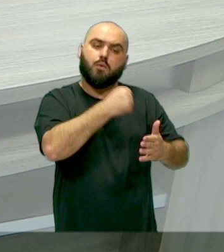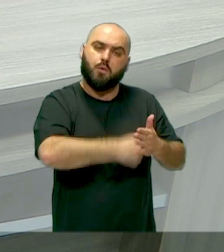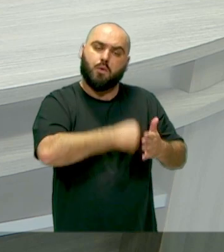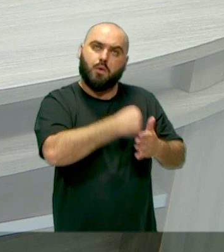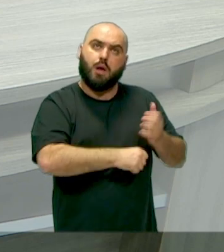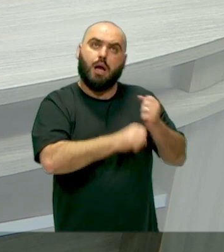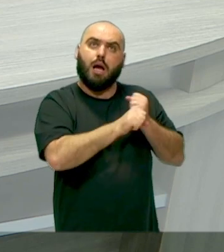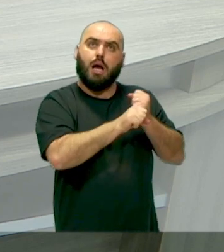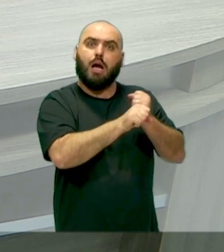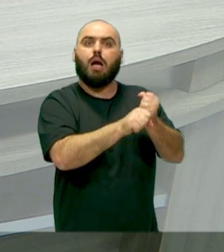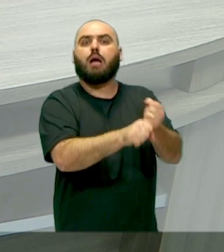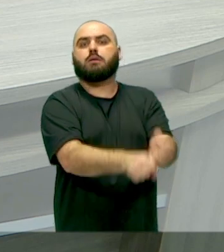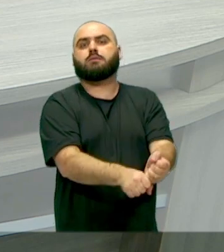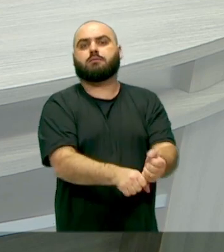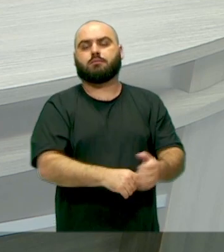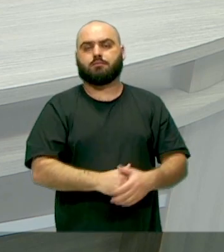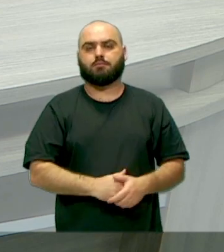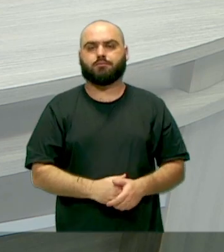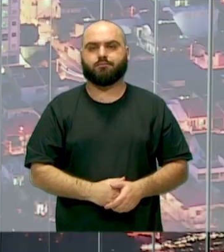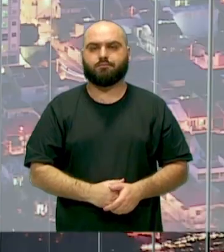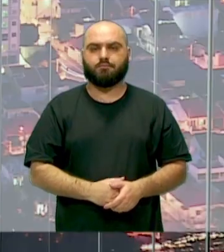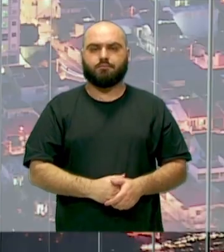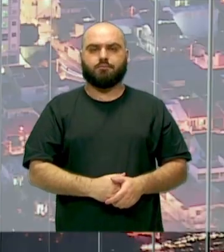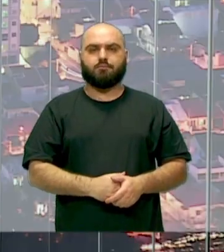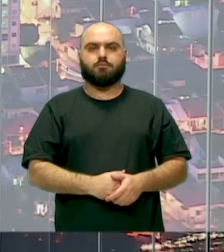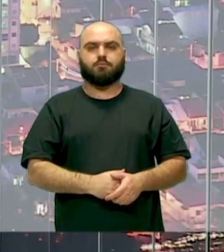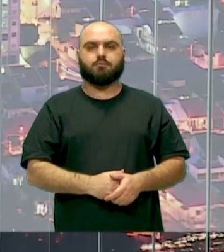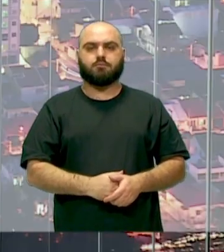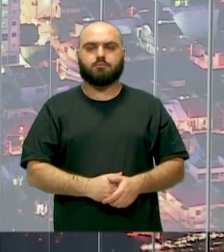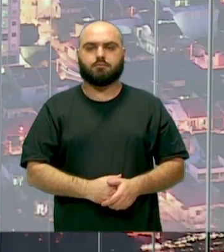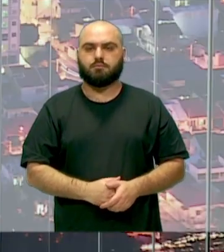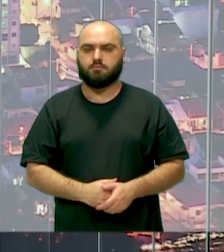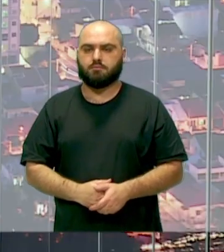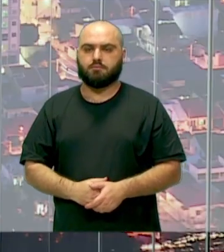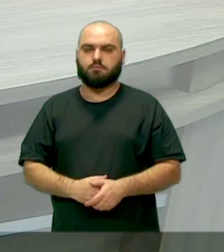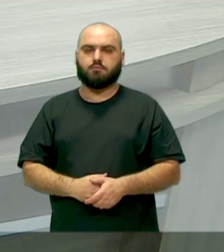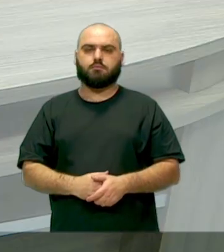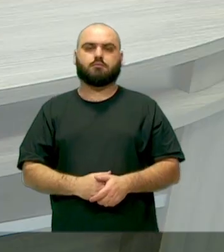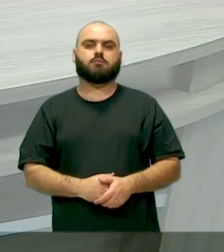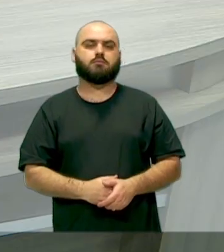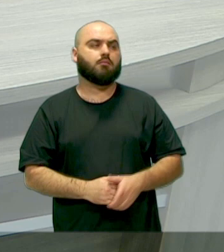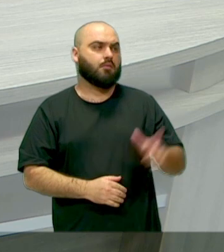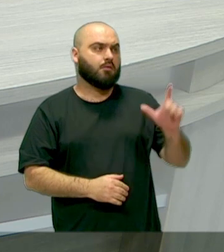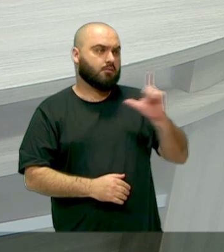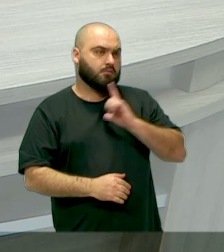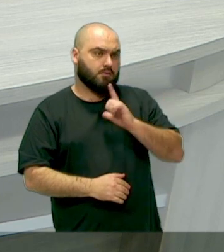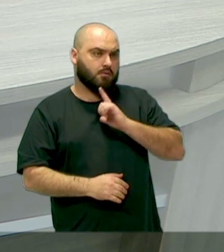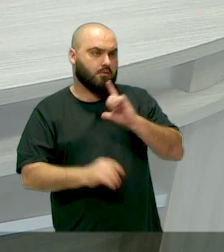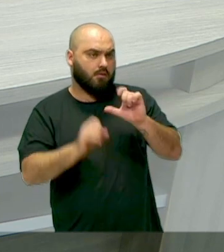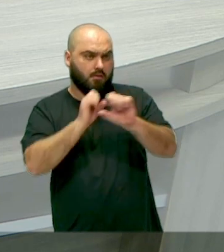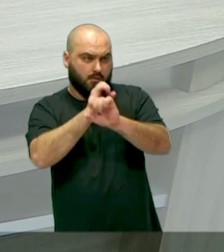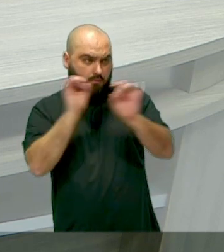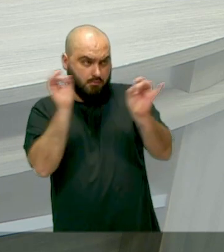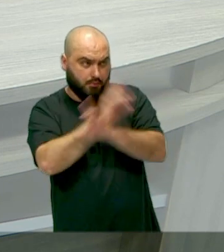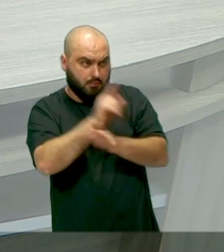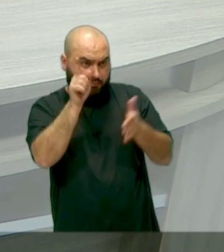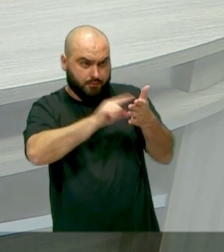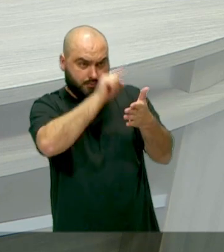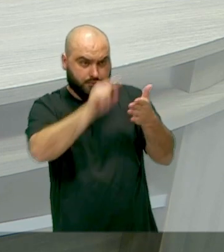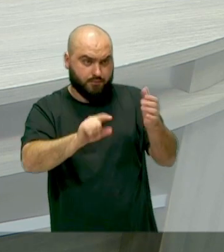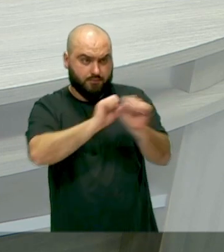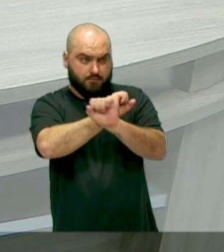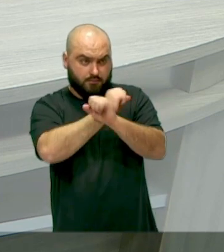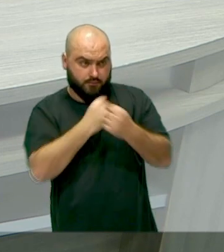anos. Sim, ela vem desde Desde com a instituição. Desde a abolição, né? Que foi